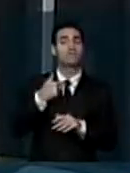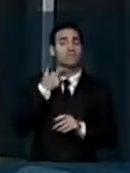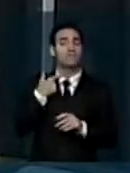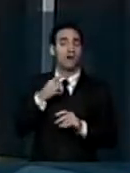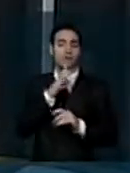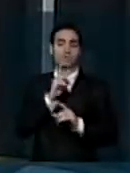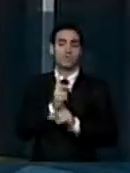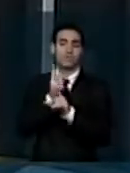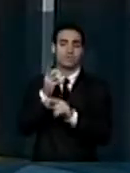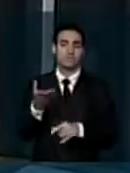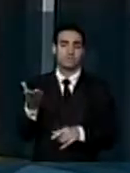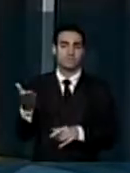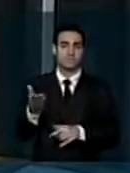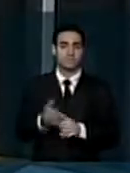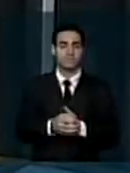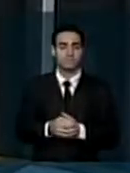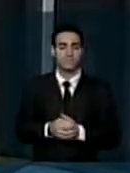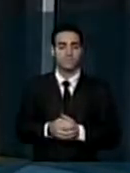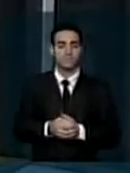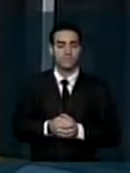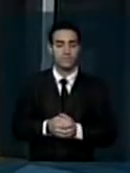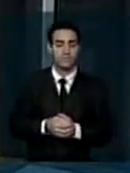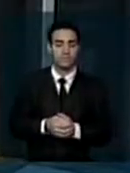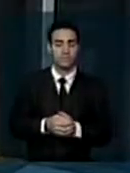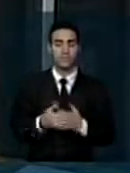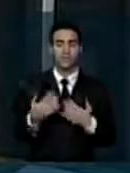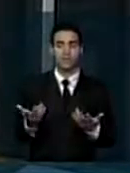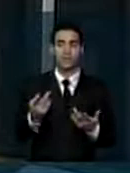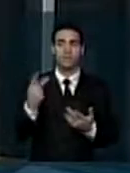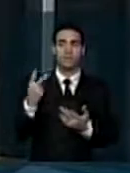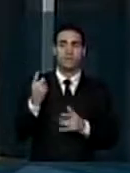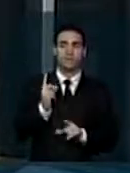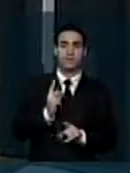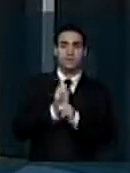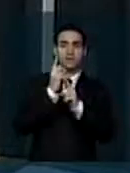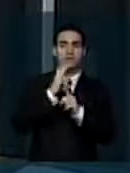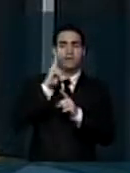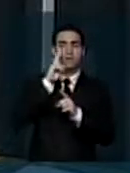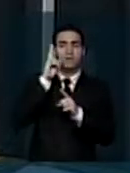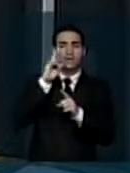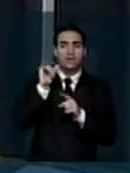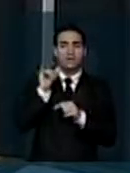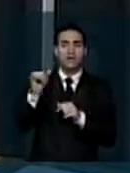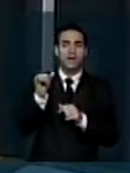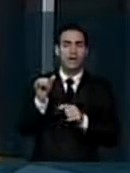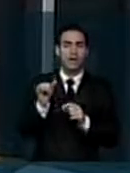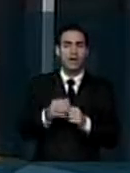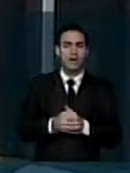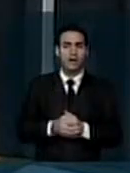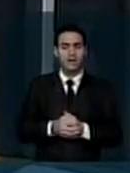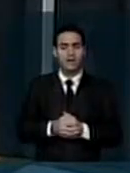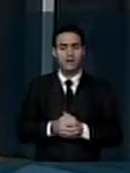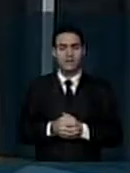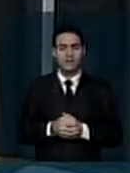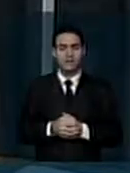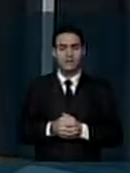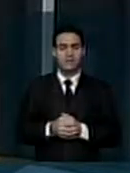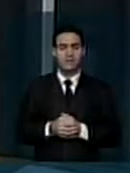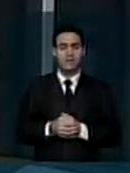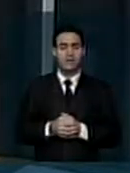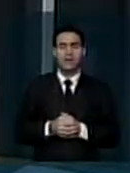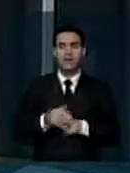conhecê-lo. E naquele encontro, o que lembro que disse para ele: olhe,